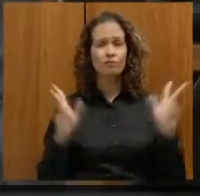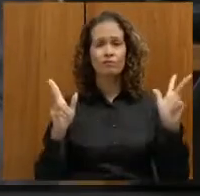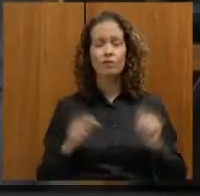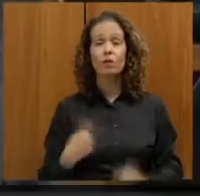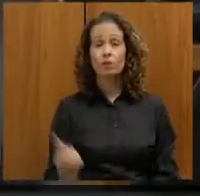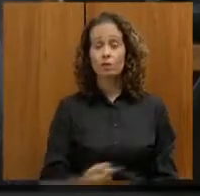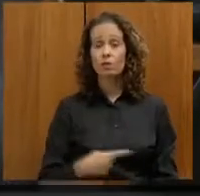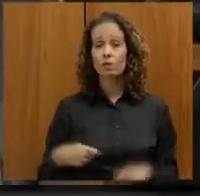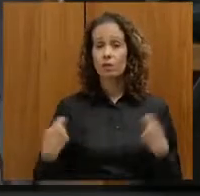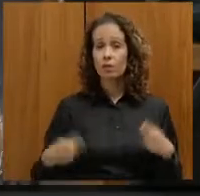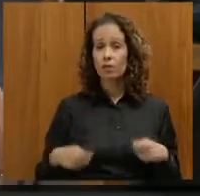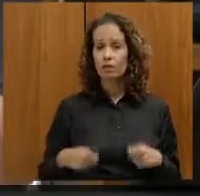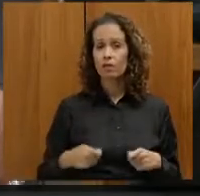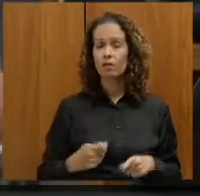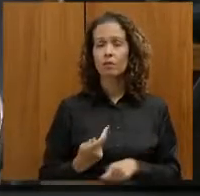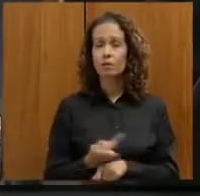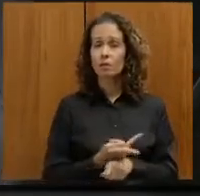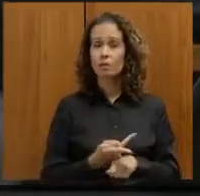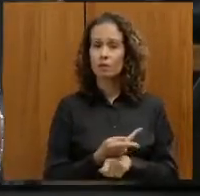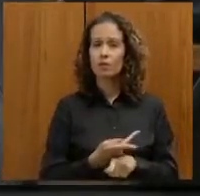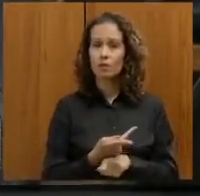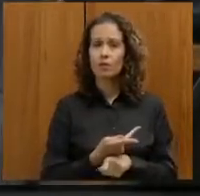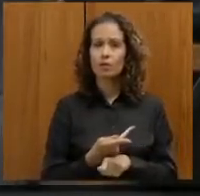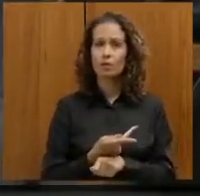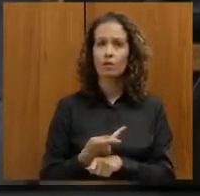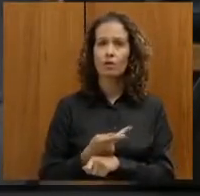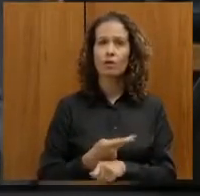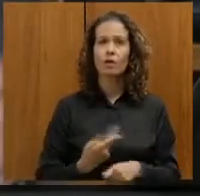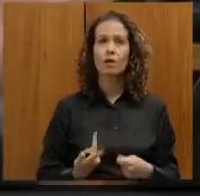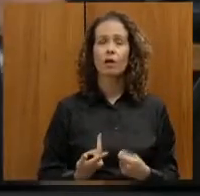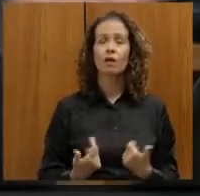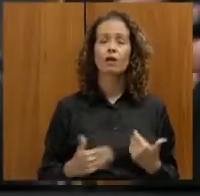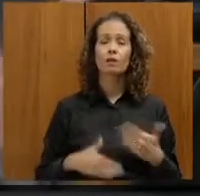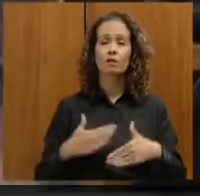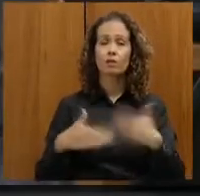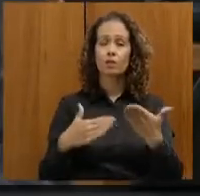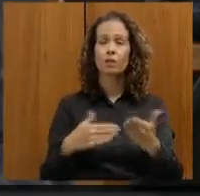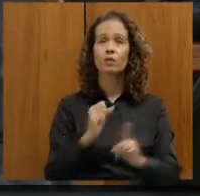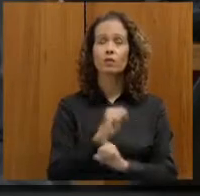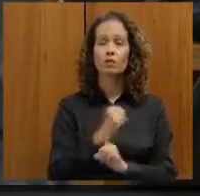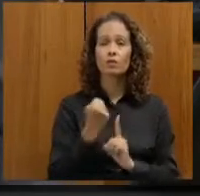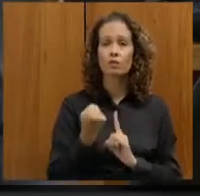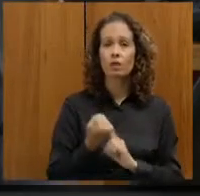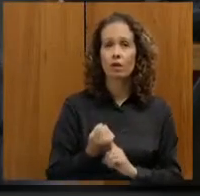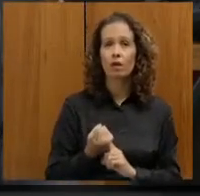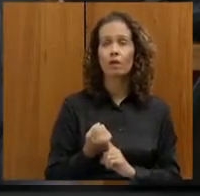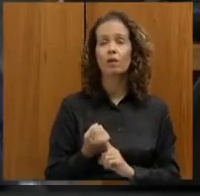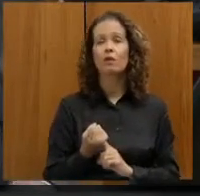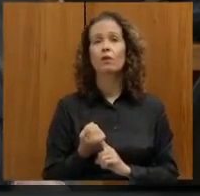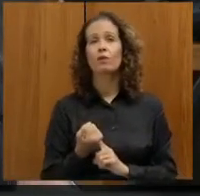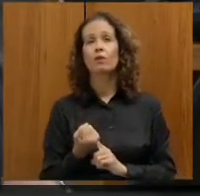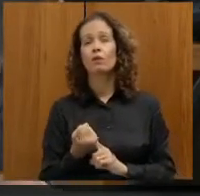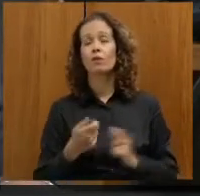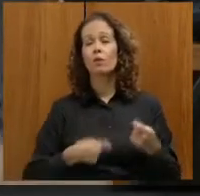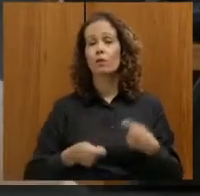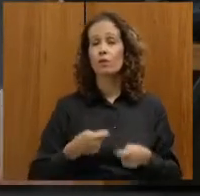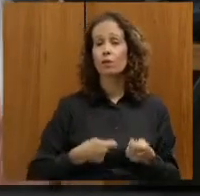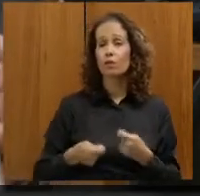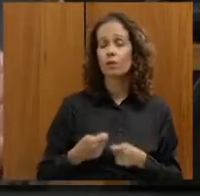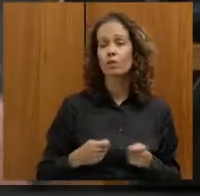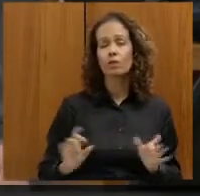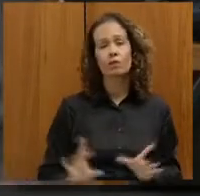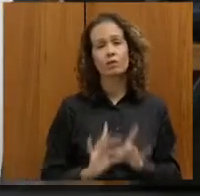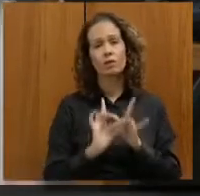precisamos buscar a próxima ao desenvolvimento social do desenvolvimento econômico e hoje o desenvolvimento